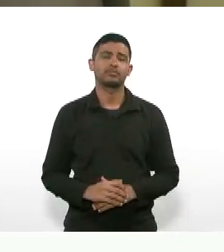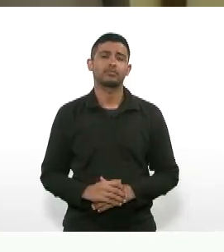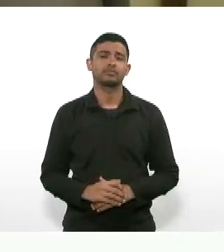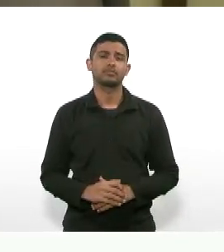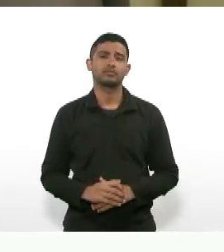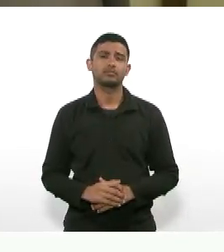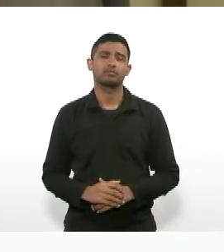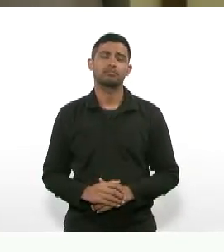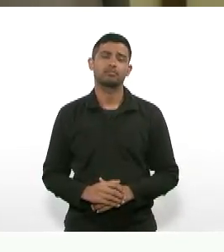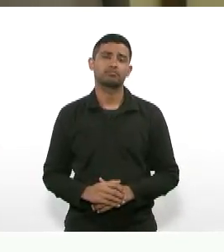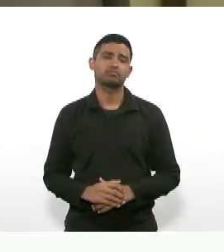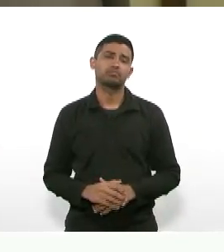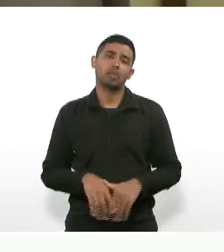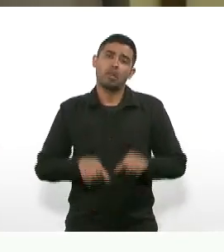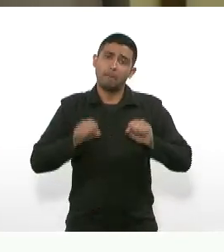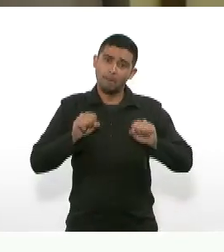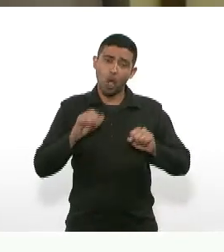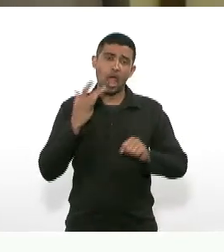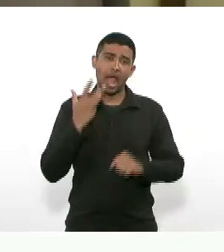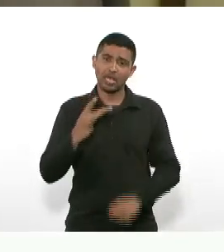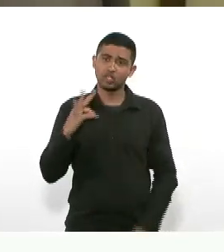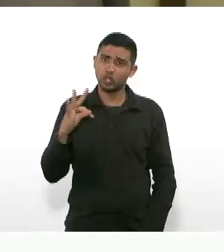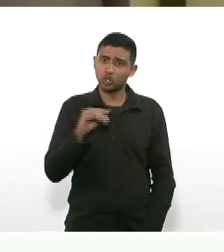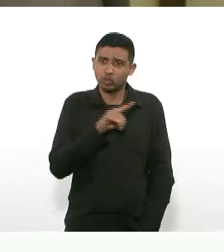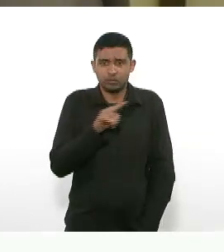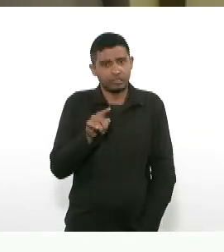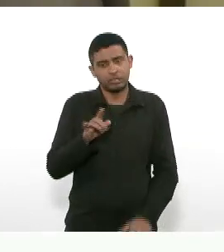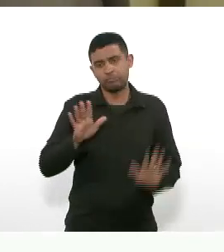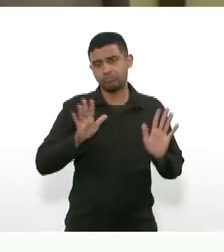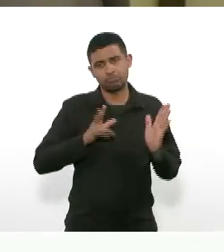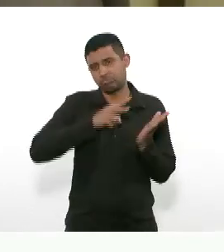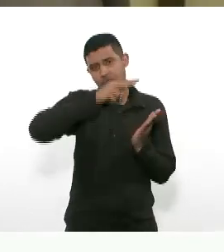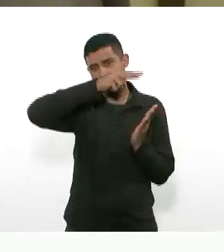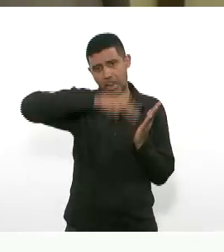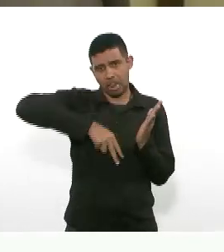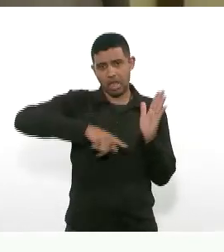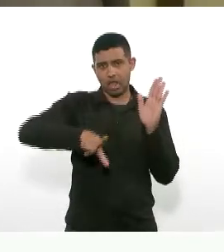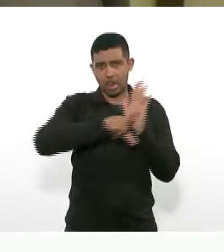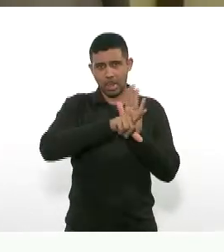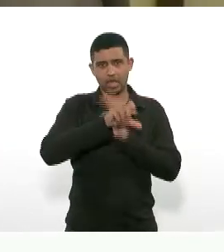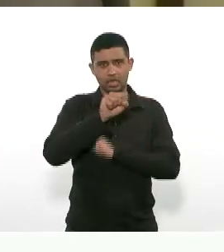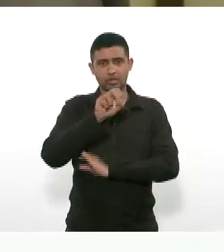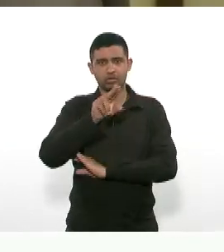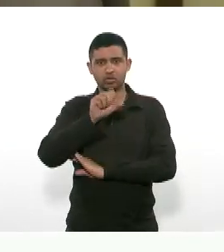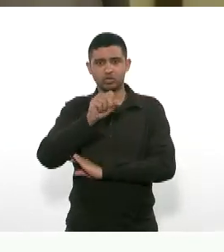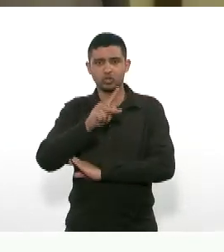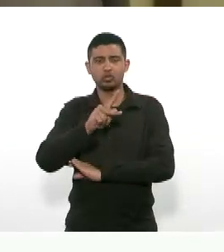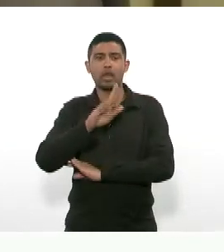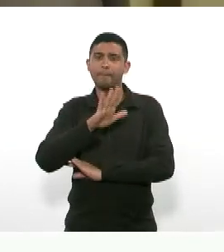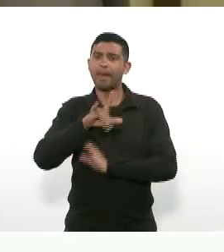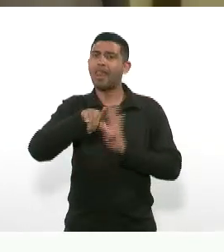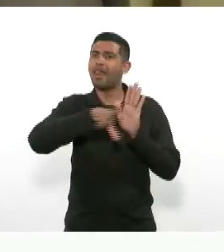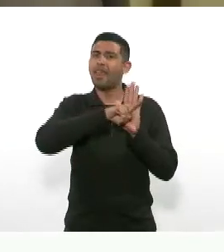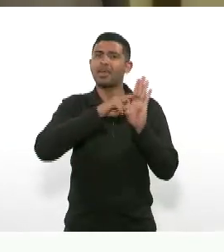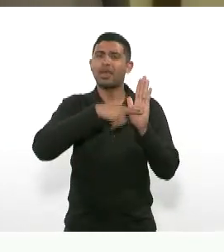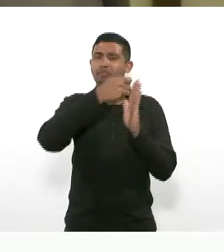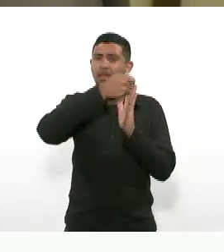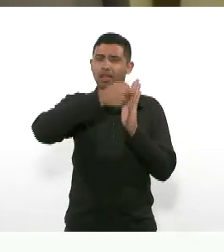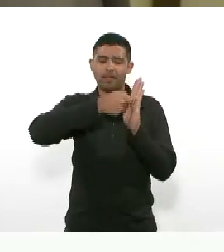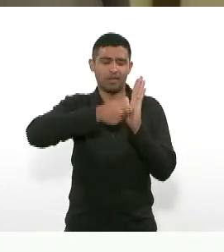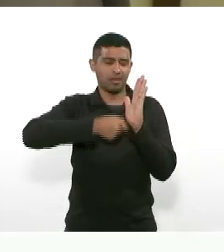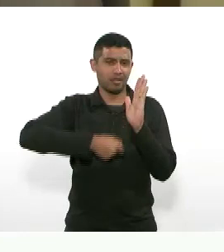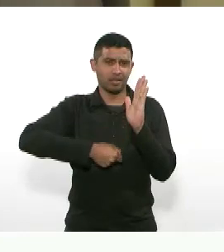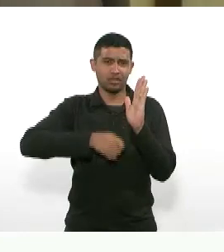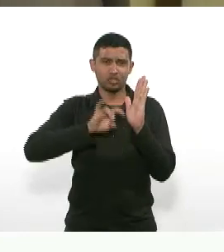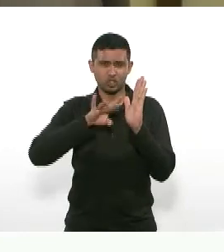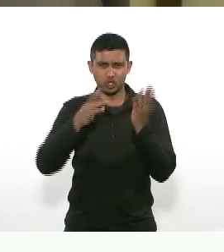Talvez nem todos aqui tenham tido a oportunidade de ler a lei do SUSP, mas ela trata de coisas não só